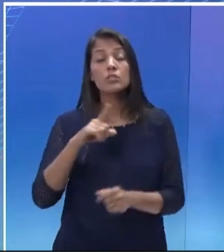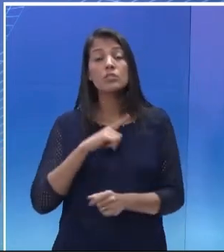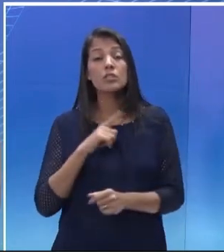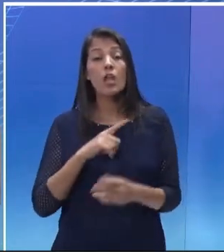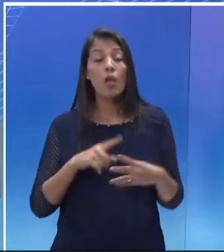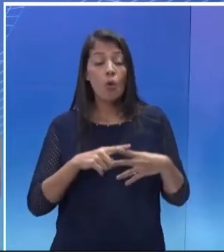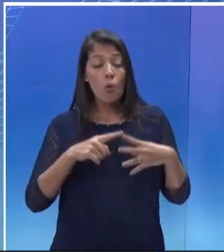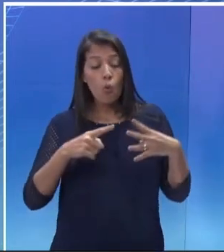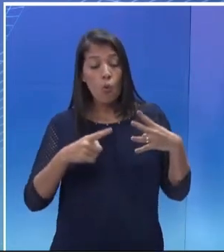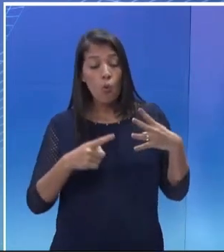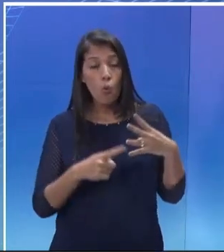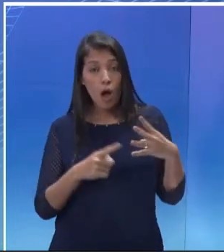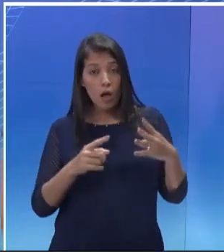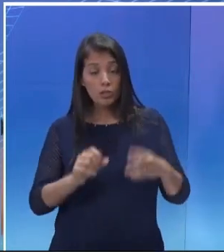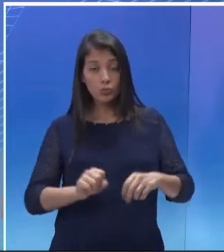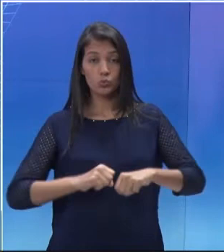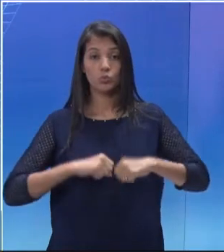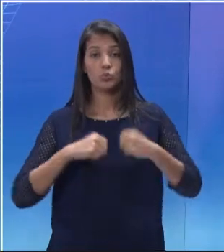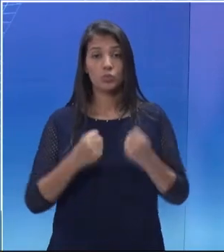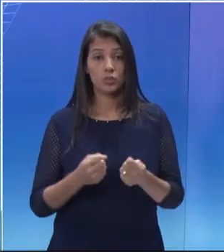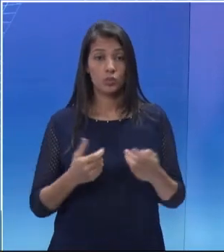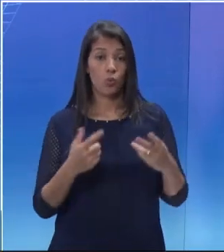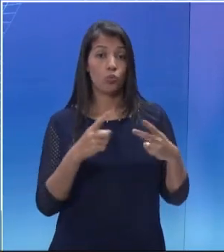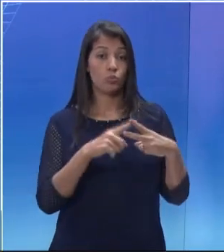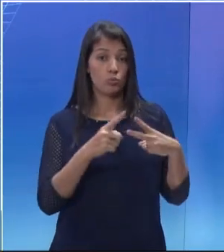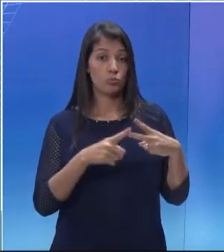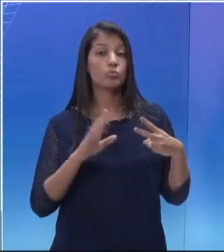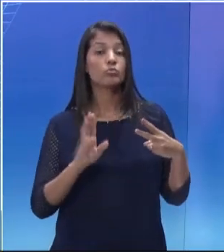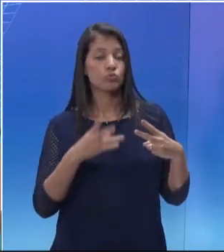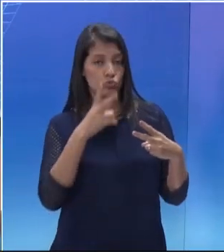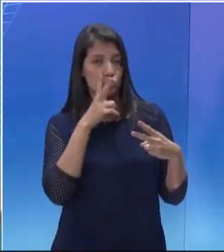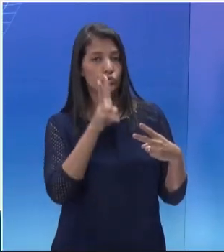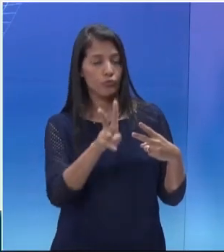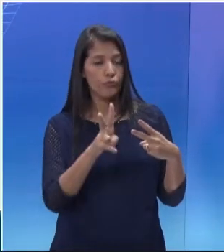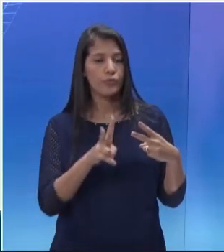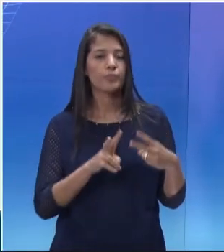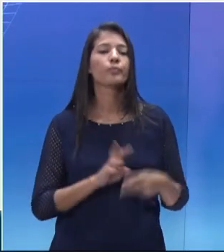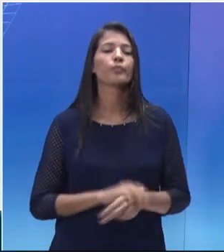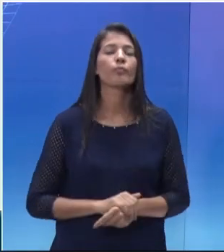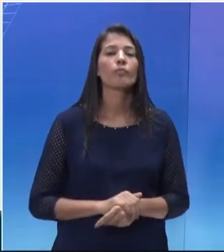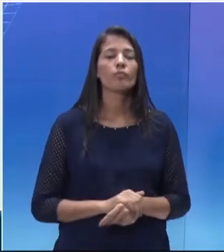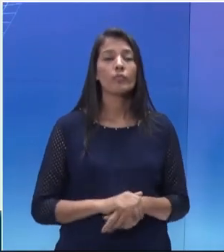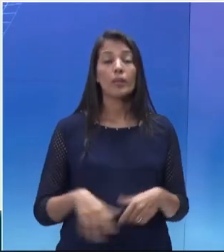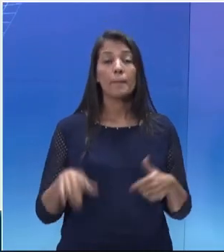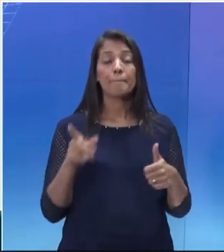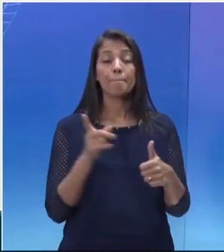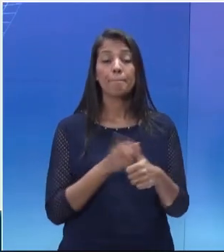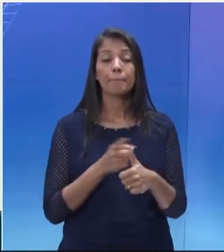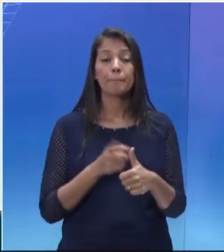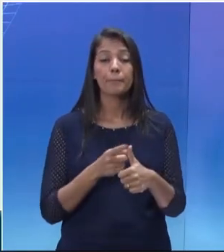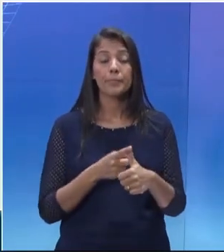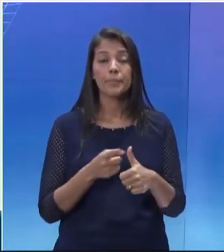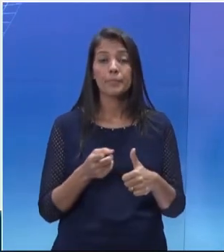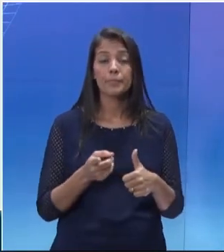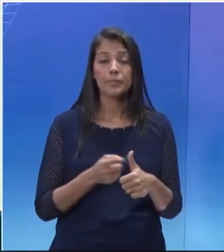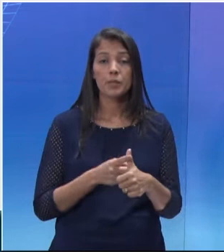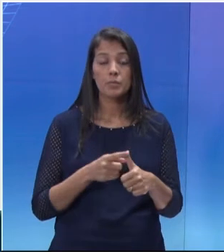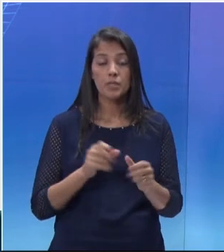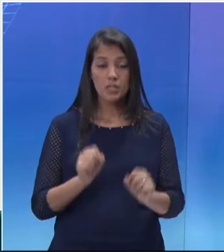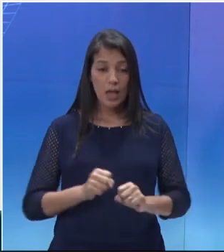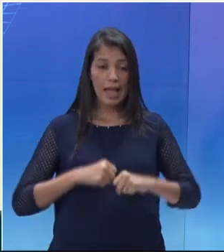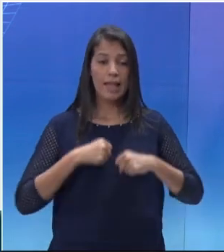sub-reações, 4 reações intermediárias. 2 nós já vimos. Vamos aqui então. Primeira